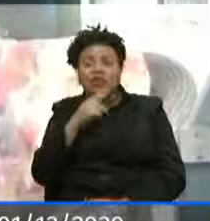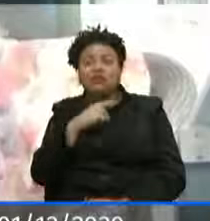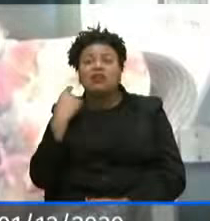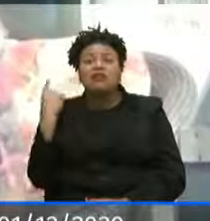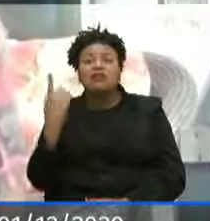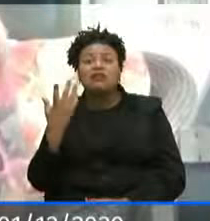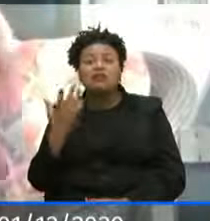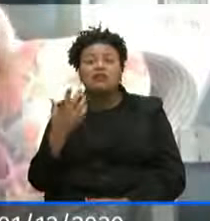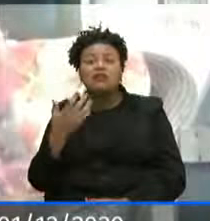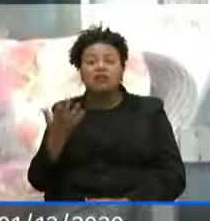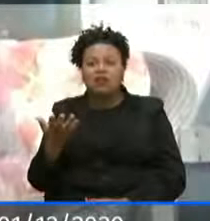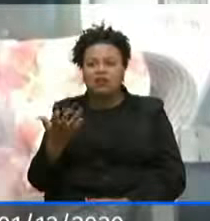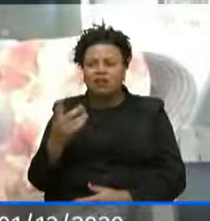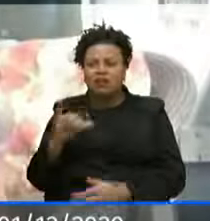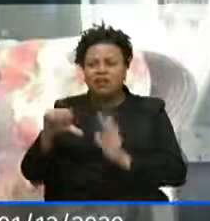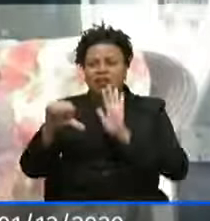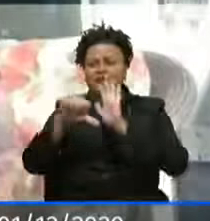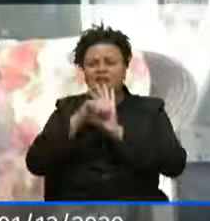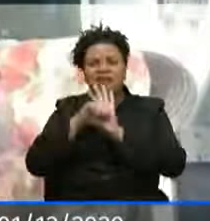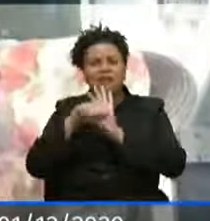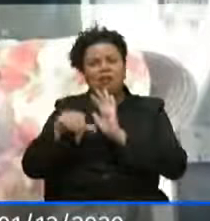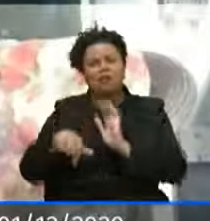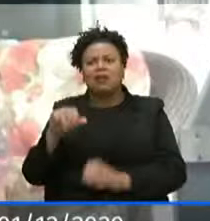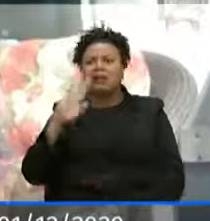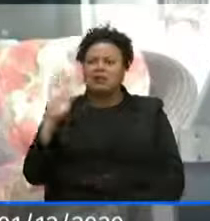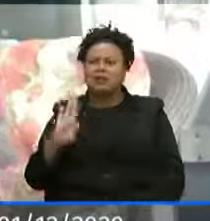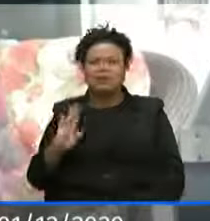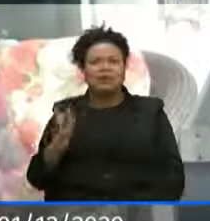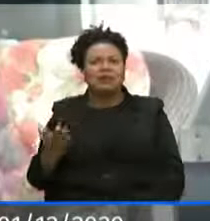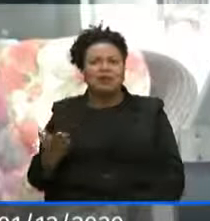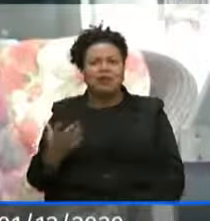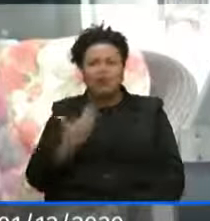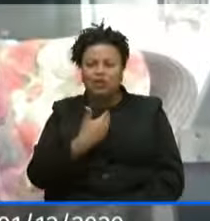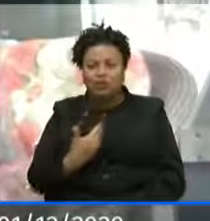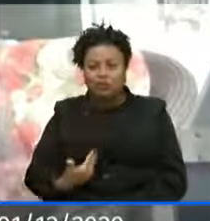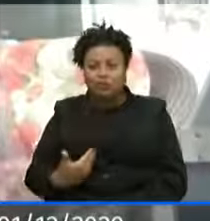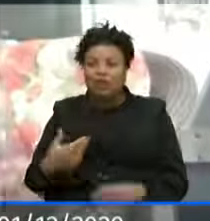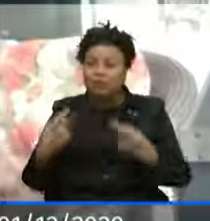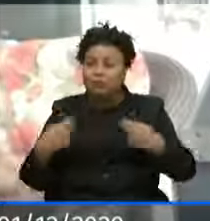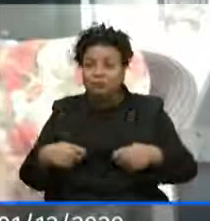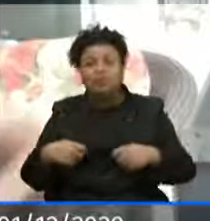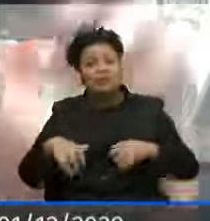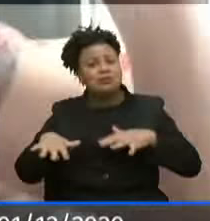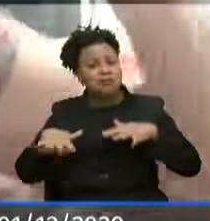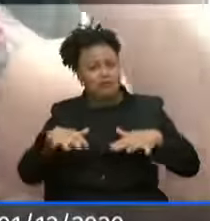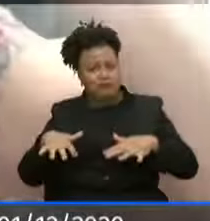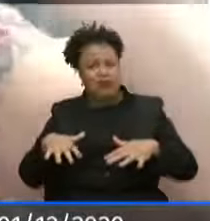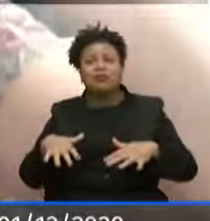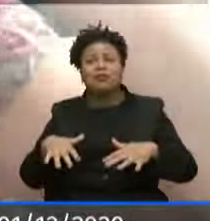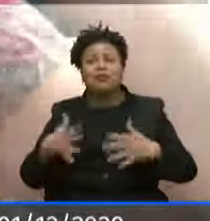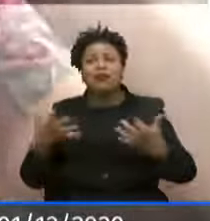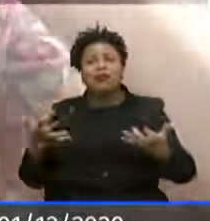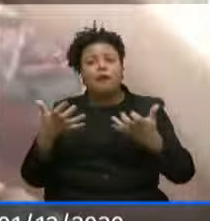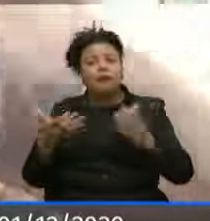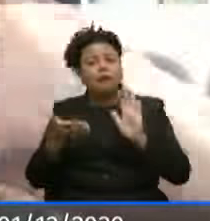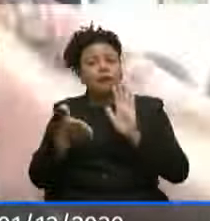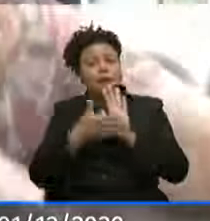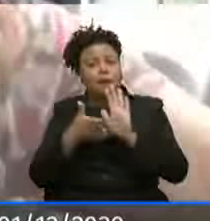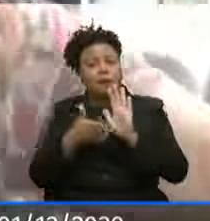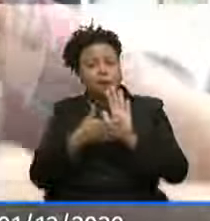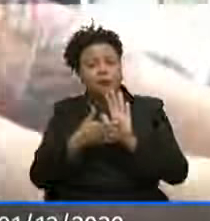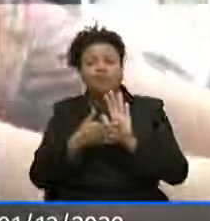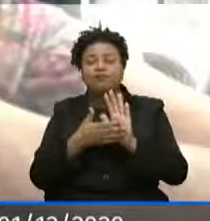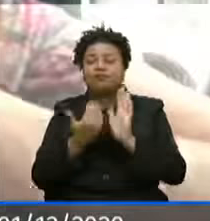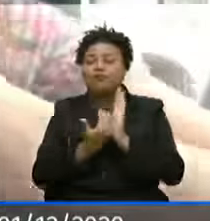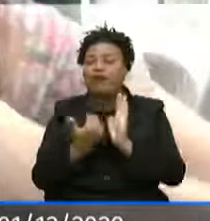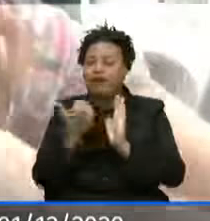validade? Que crime que estão fazendo nesse Brasil? E o governador precisa se mexer. Então, eu queria propor que,